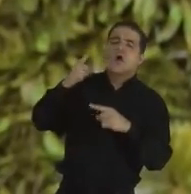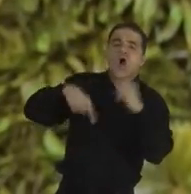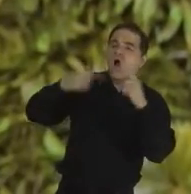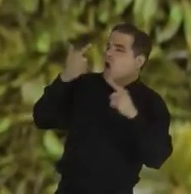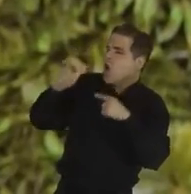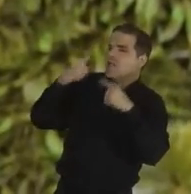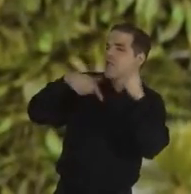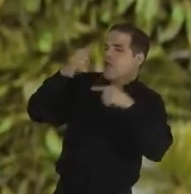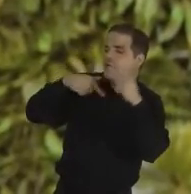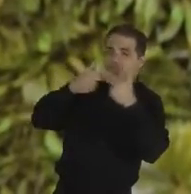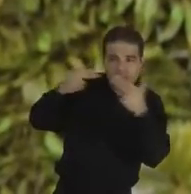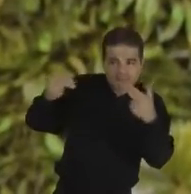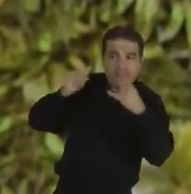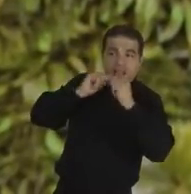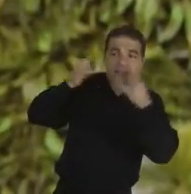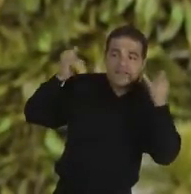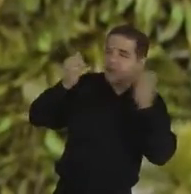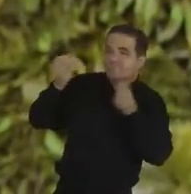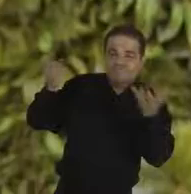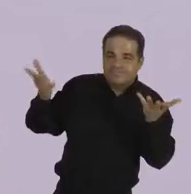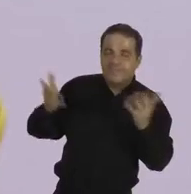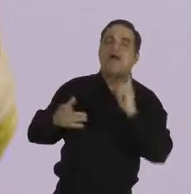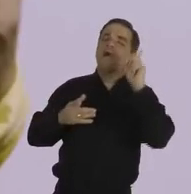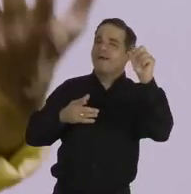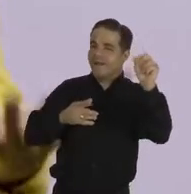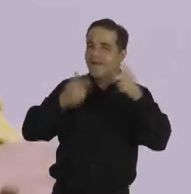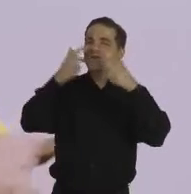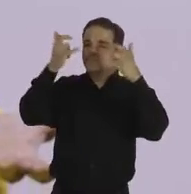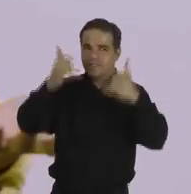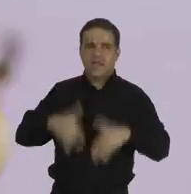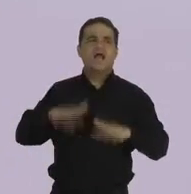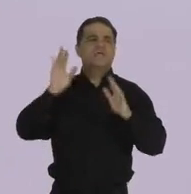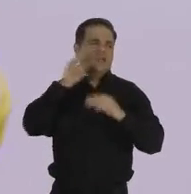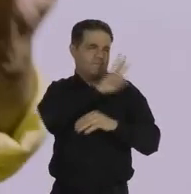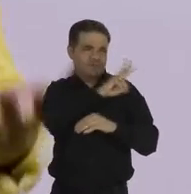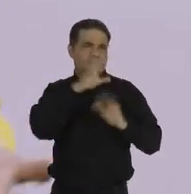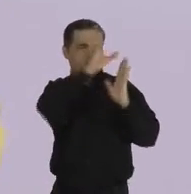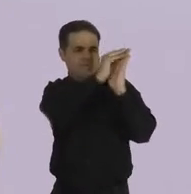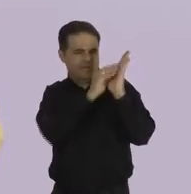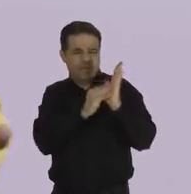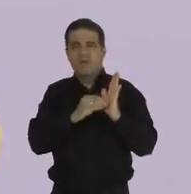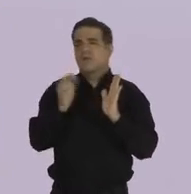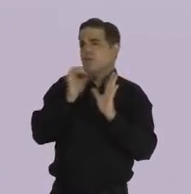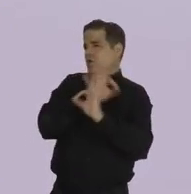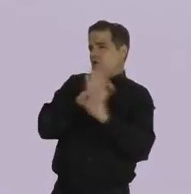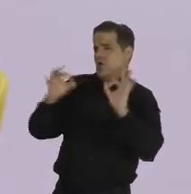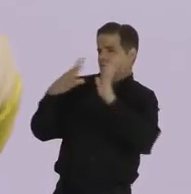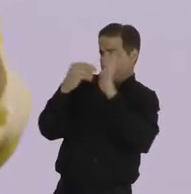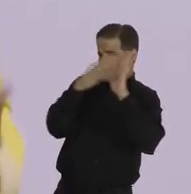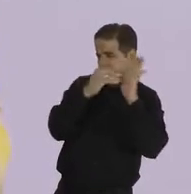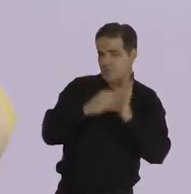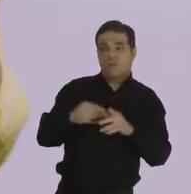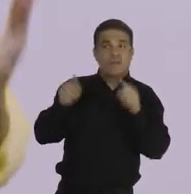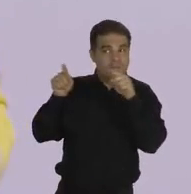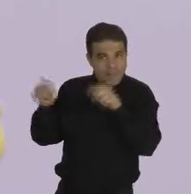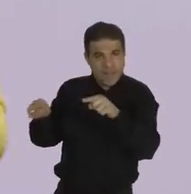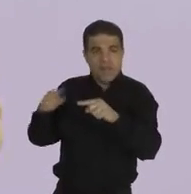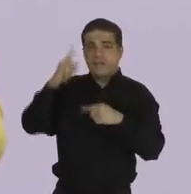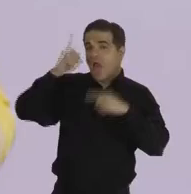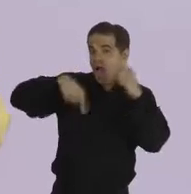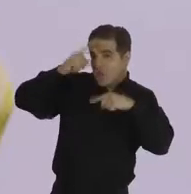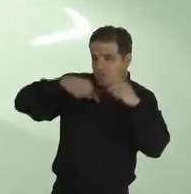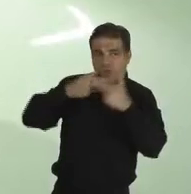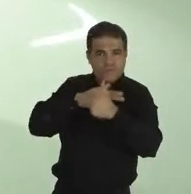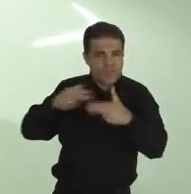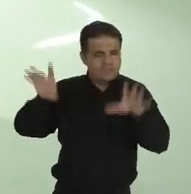grande novidade que é a eletrificação Sem dúvida as duas a gente já viu muitos atributos incrível o modelo mas a grande